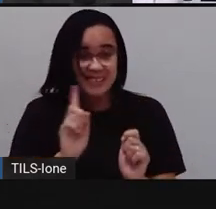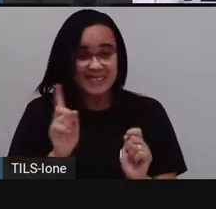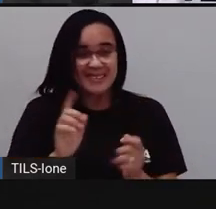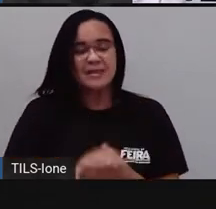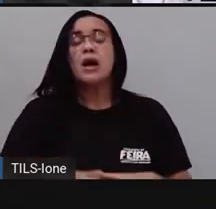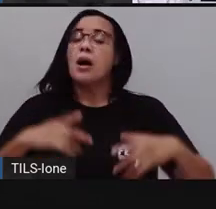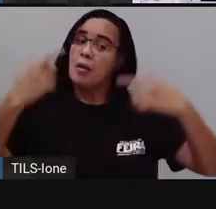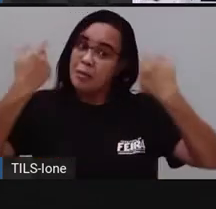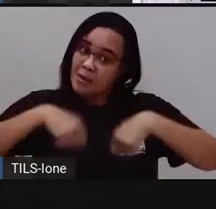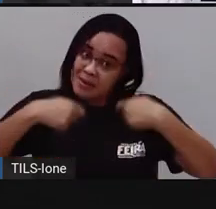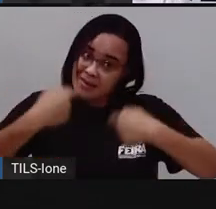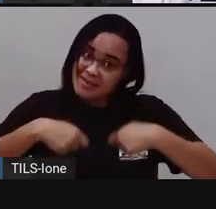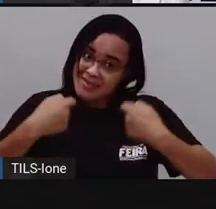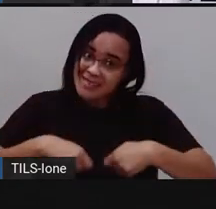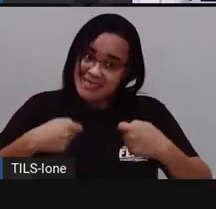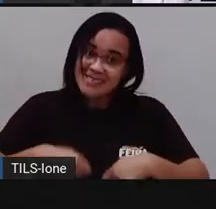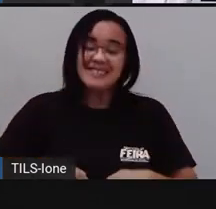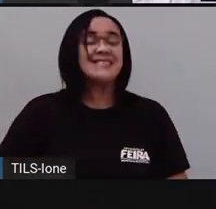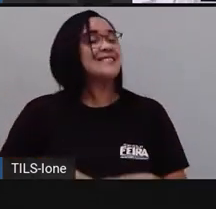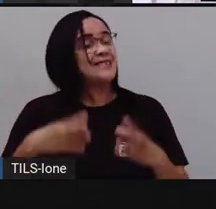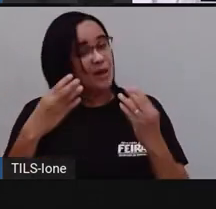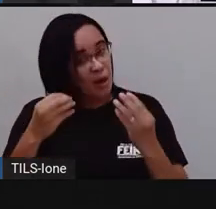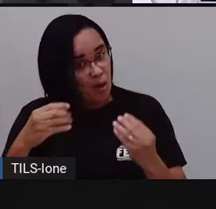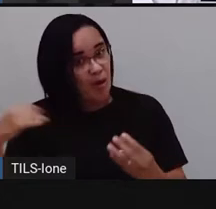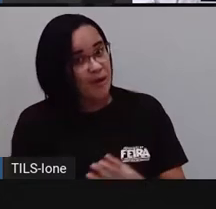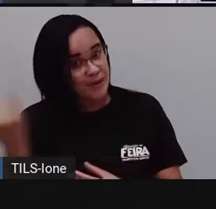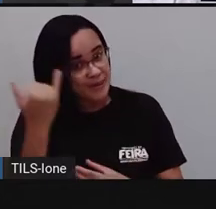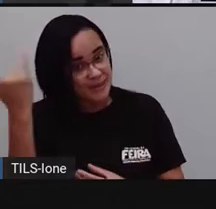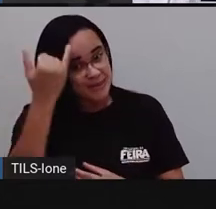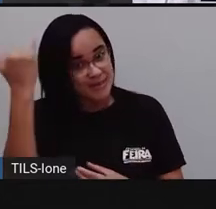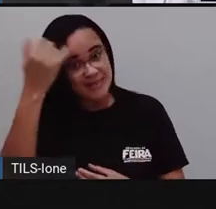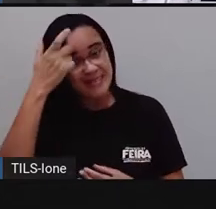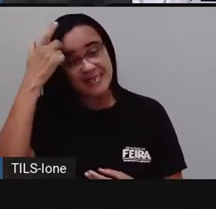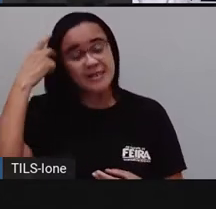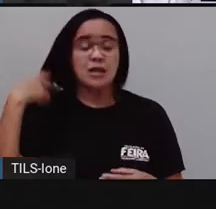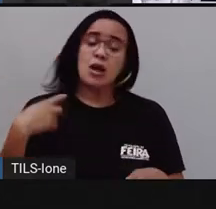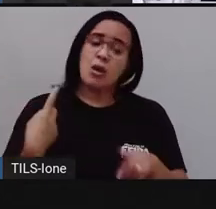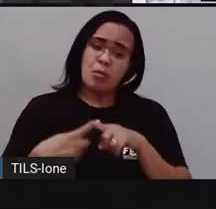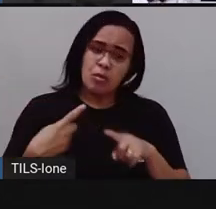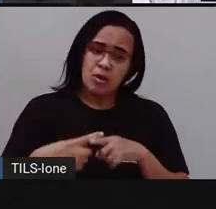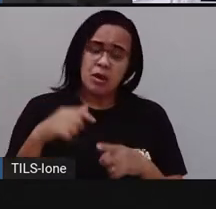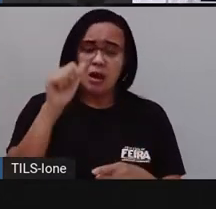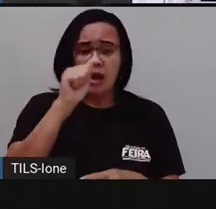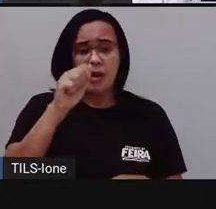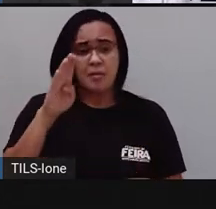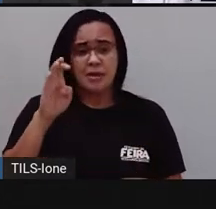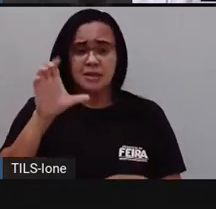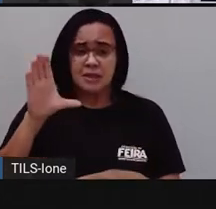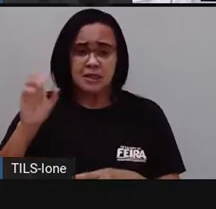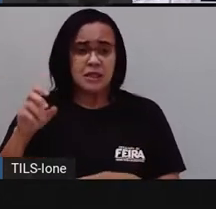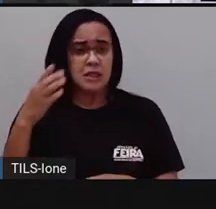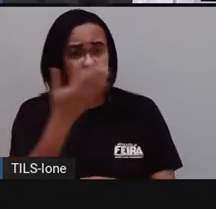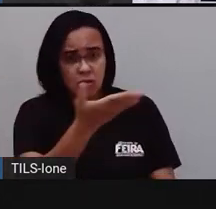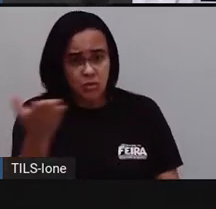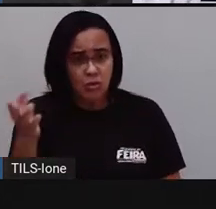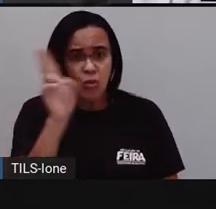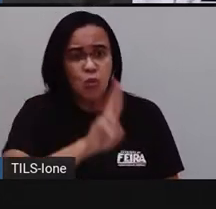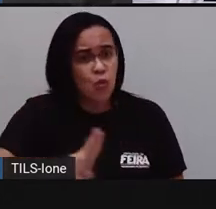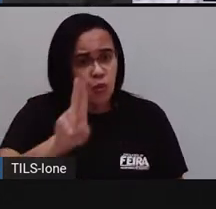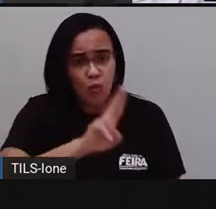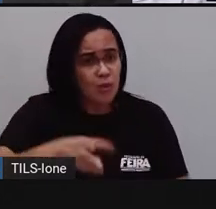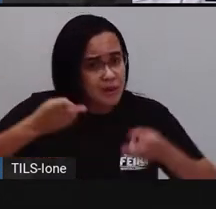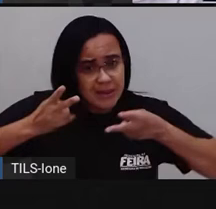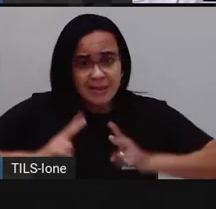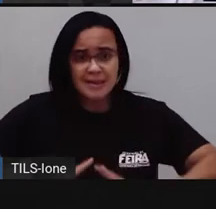precisa muito. Vocês vão usar o alfabeto para o resto da vida de vocês, né? Até, ó, alunos do